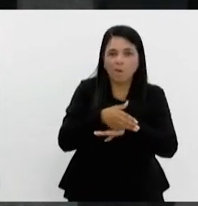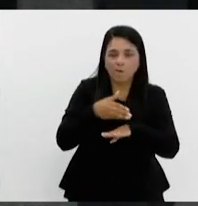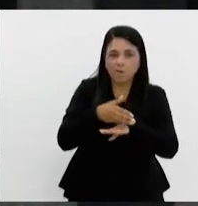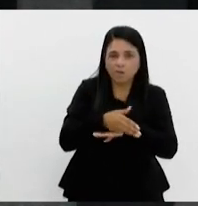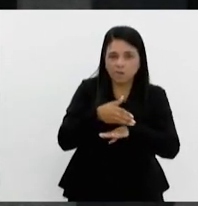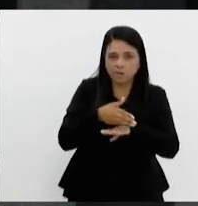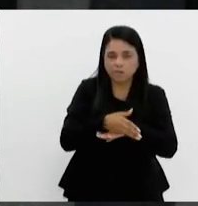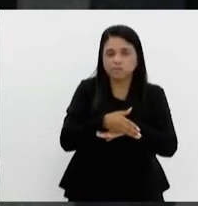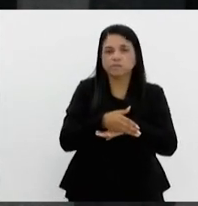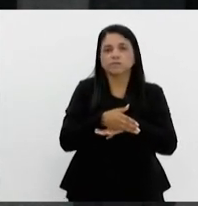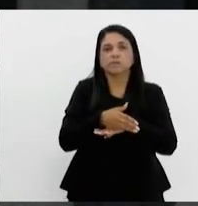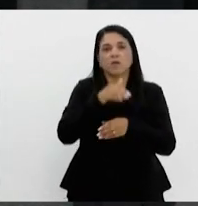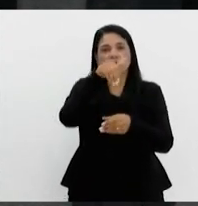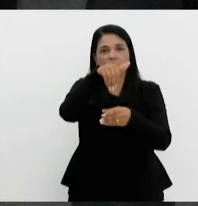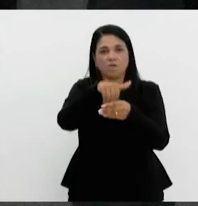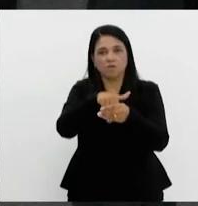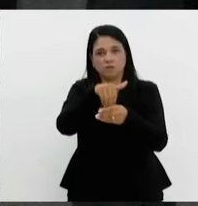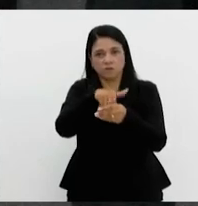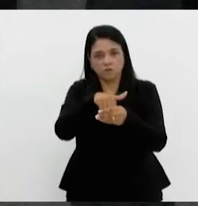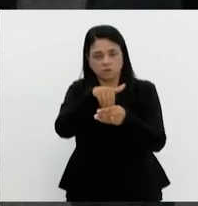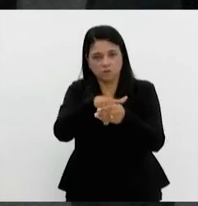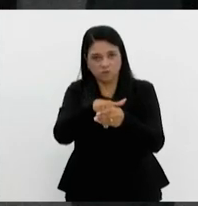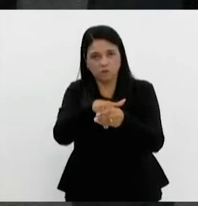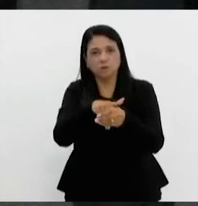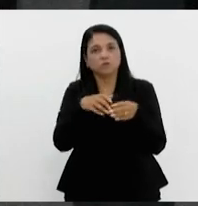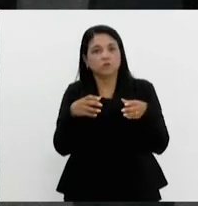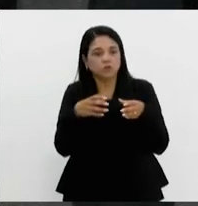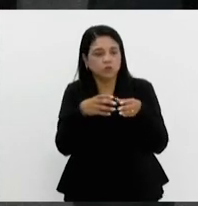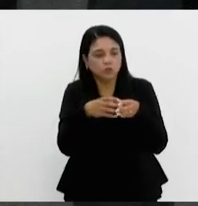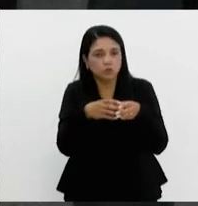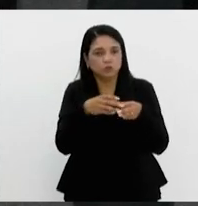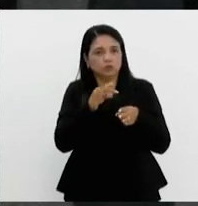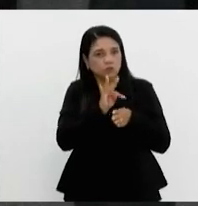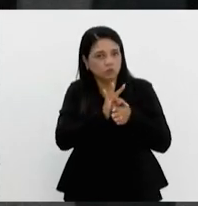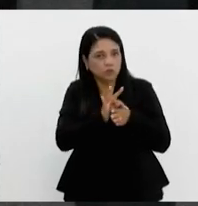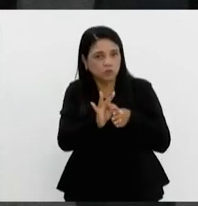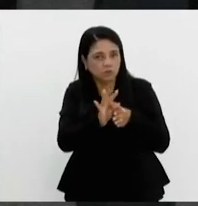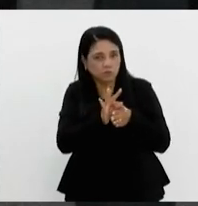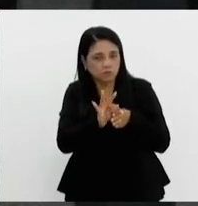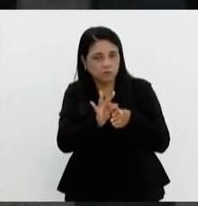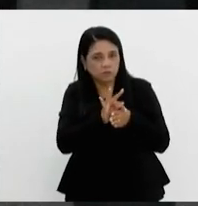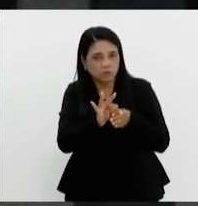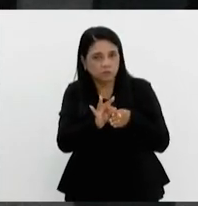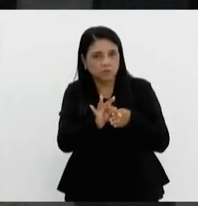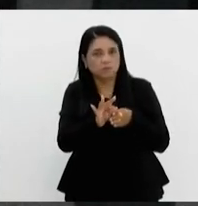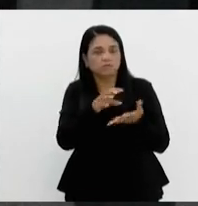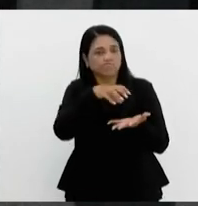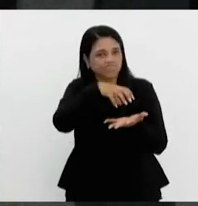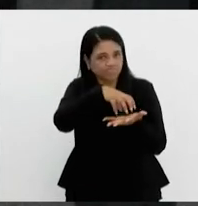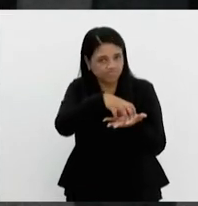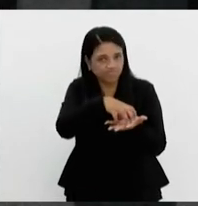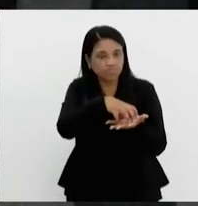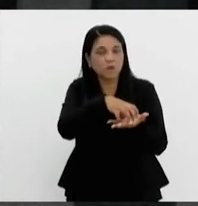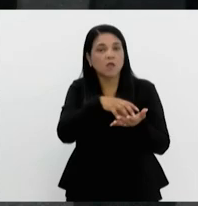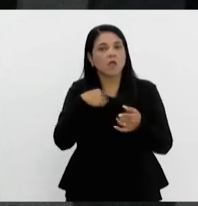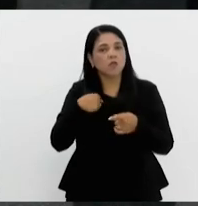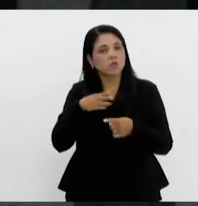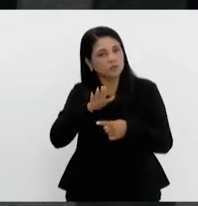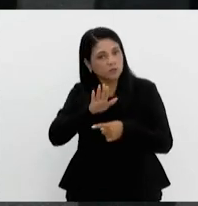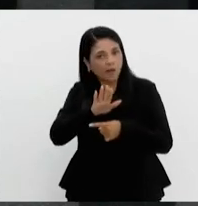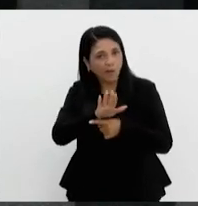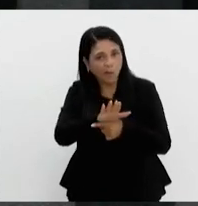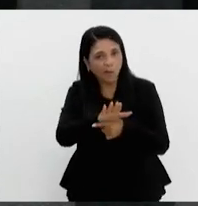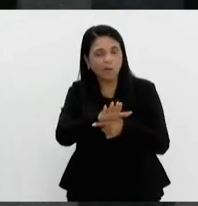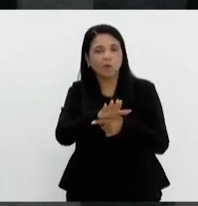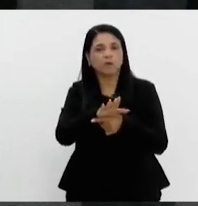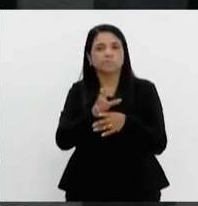né, dessa votação, da eleição dos conselhos tutelares, é também a nossa contribuição aí